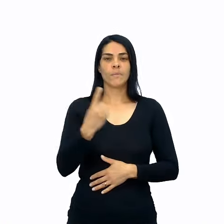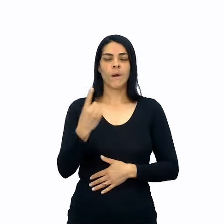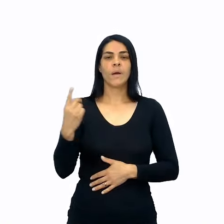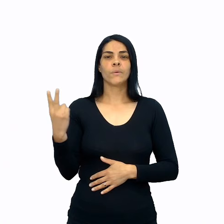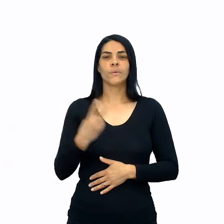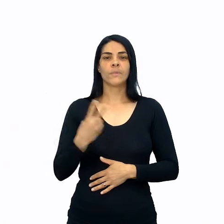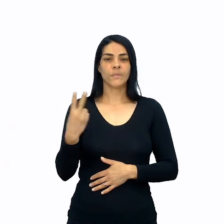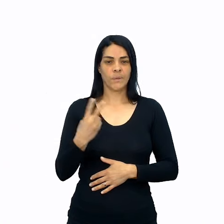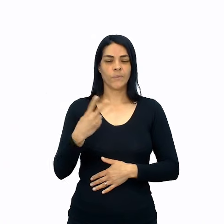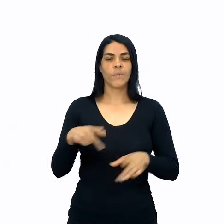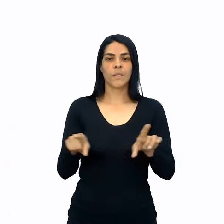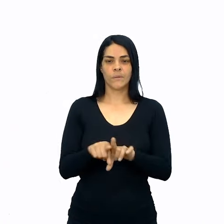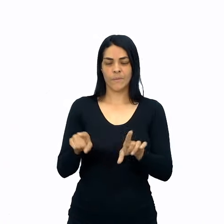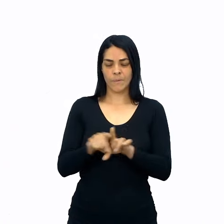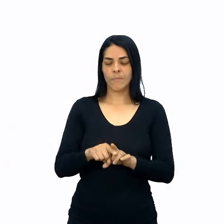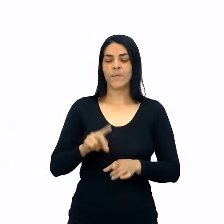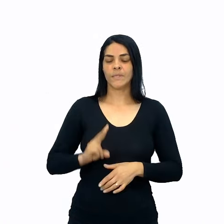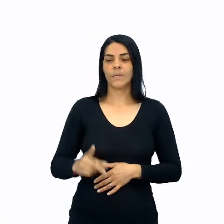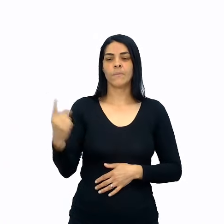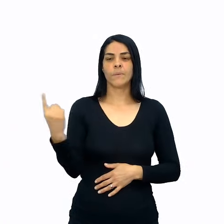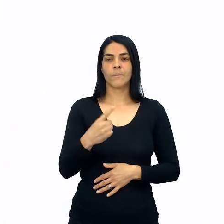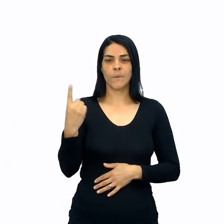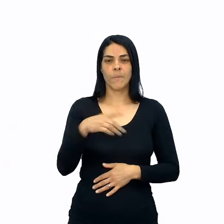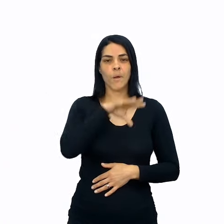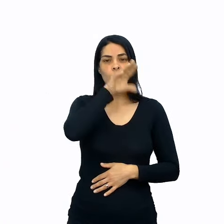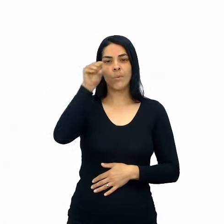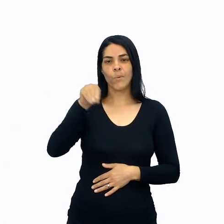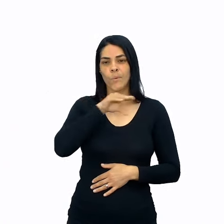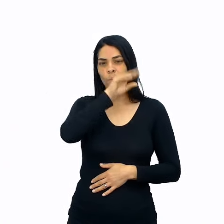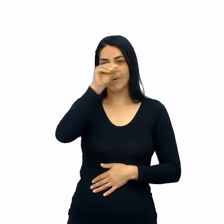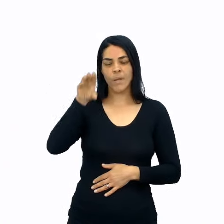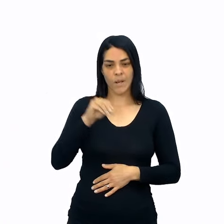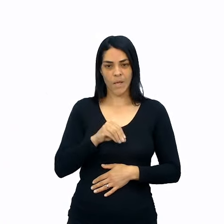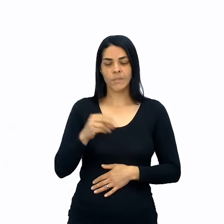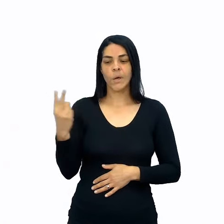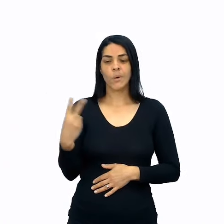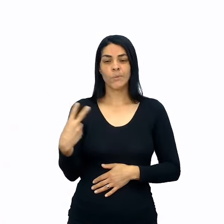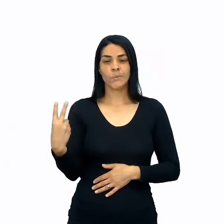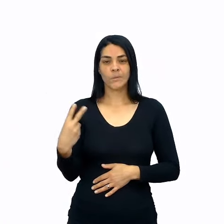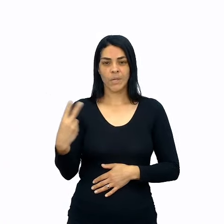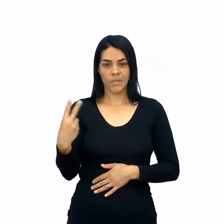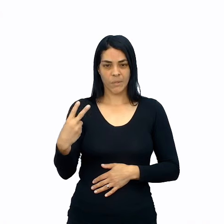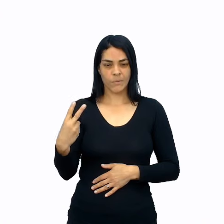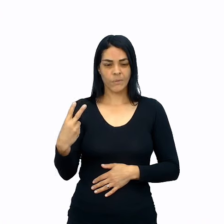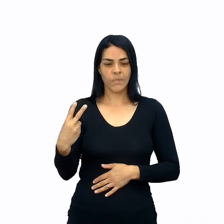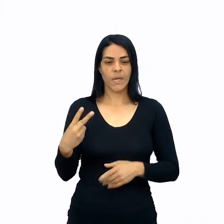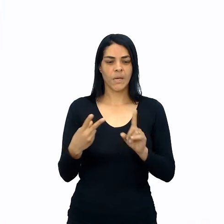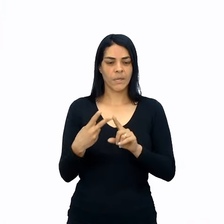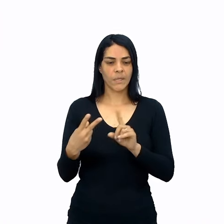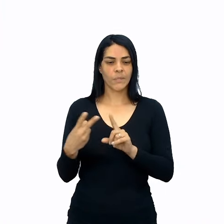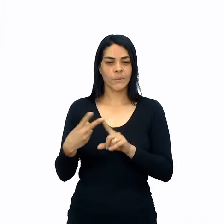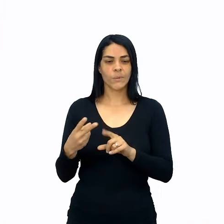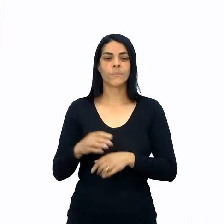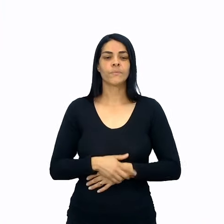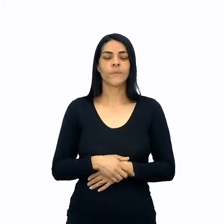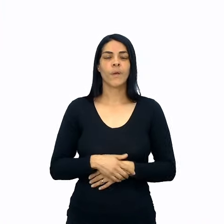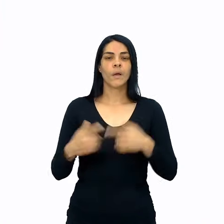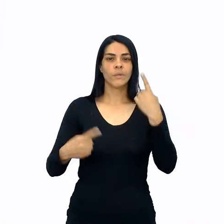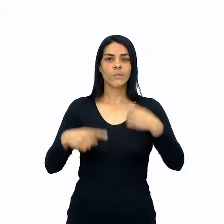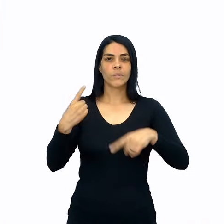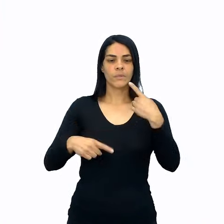primários voltados para a questão da oralidade, já os secundários ancoram-se no discurso literário.